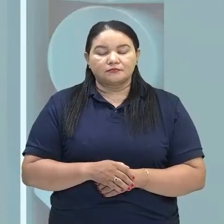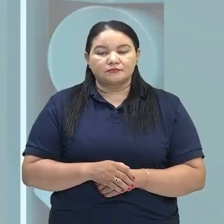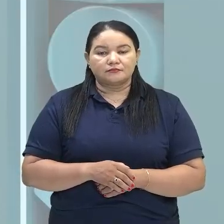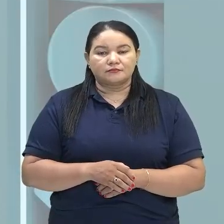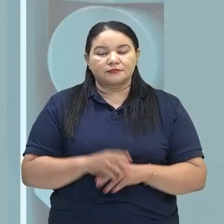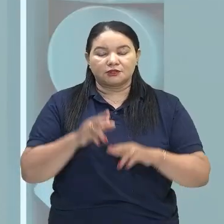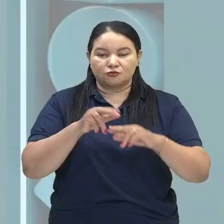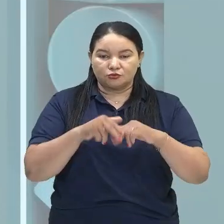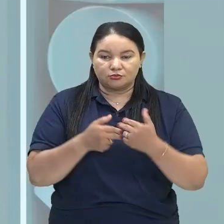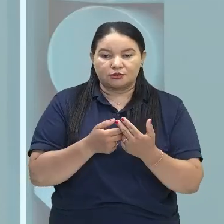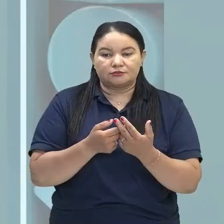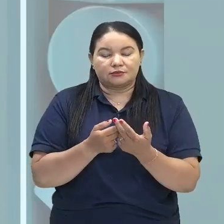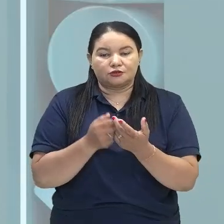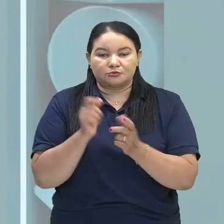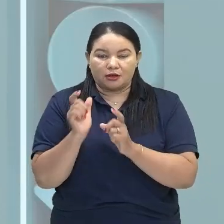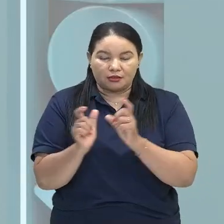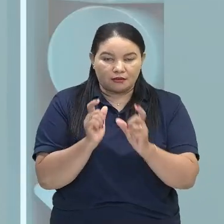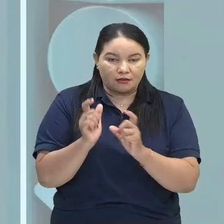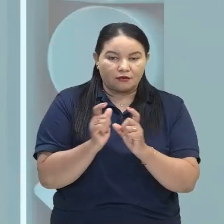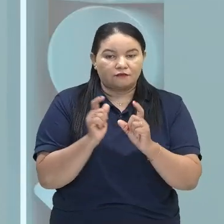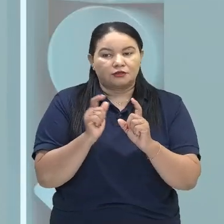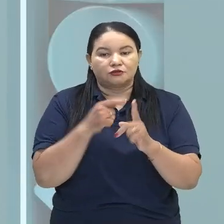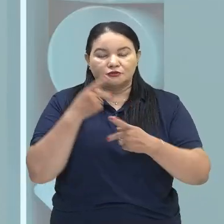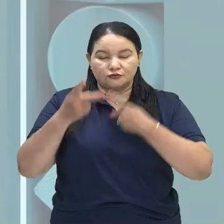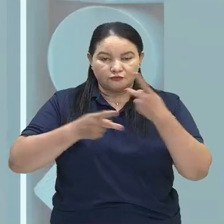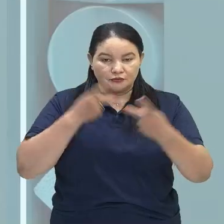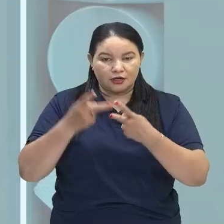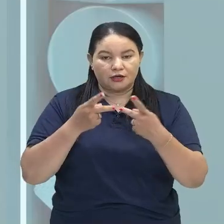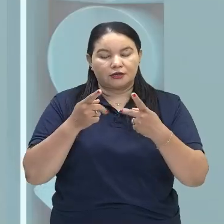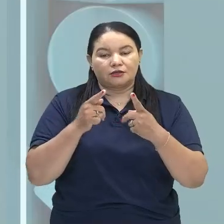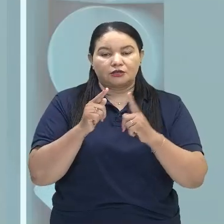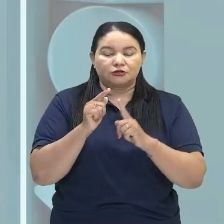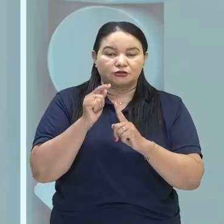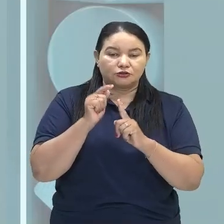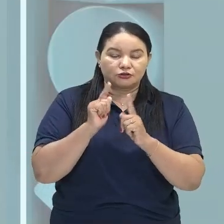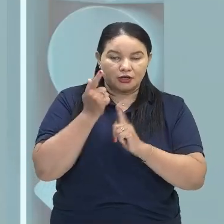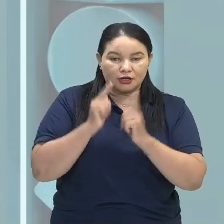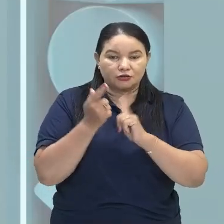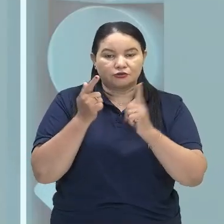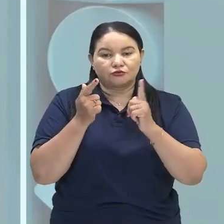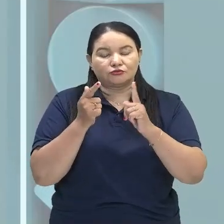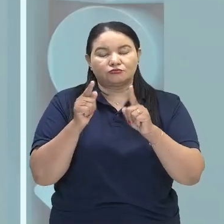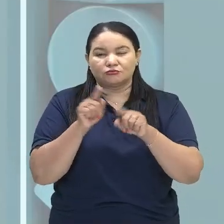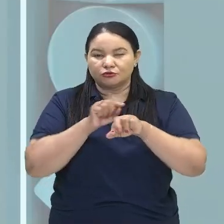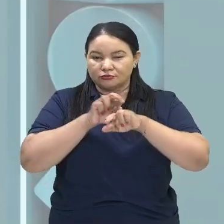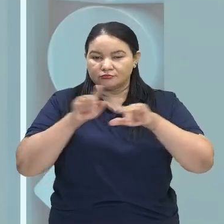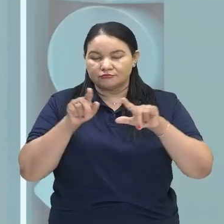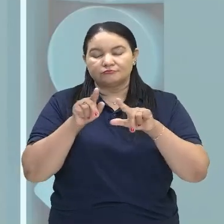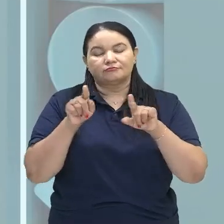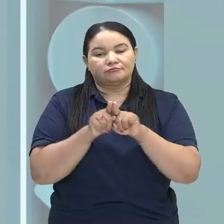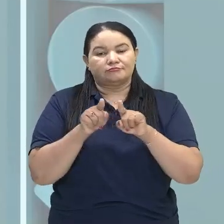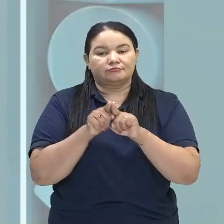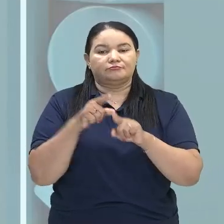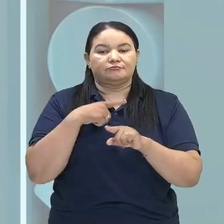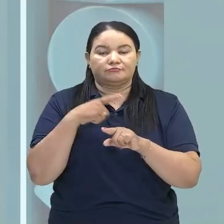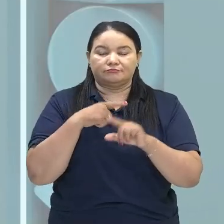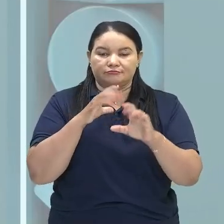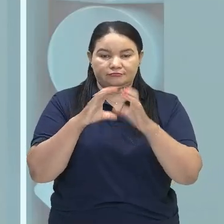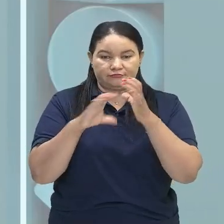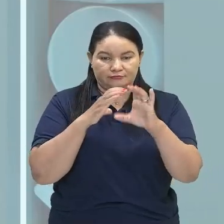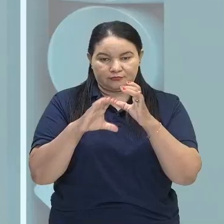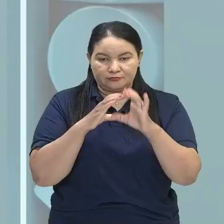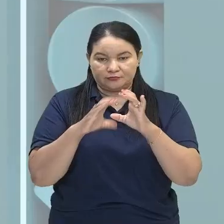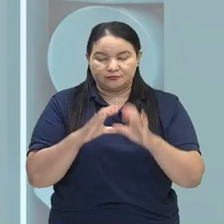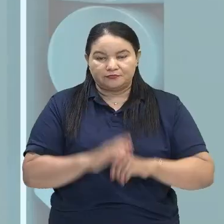meio da palavra, por meio de gestos, por meio de códigos. Então, tudo há o que? Uma